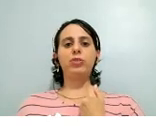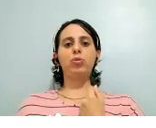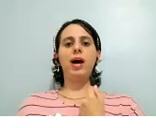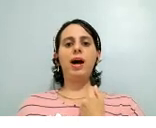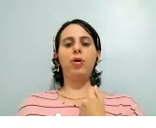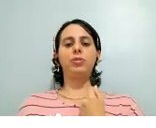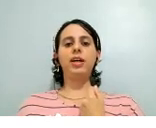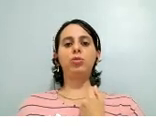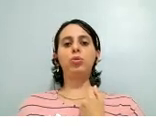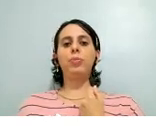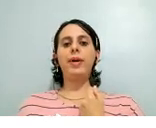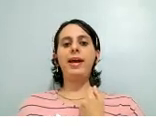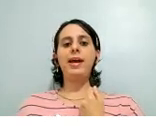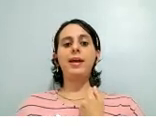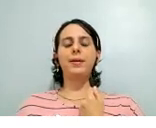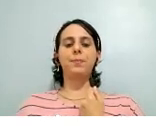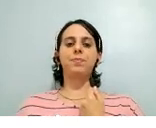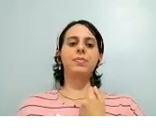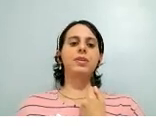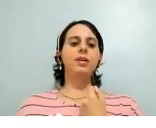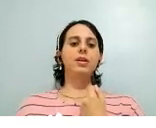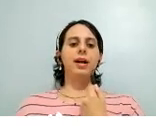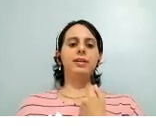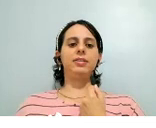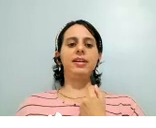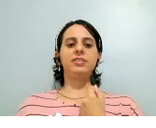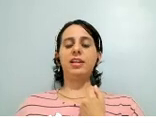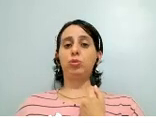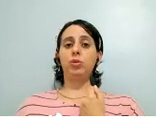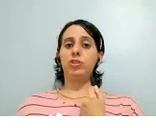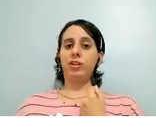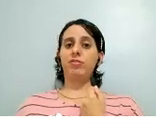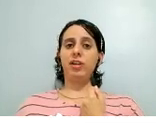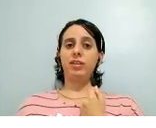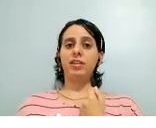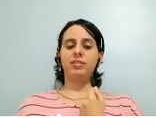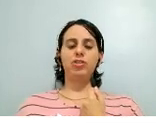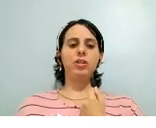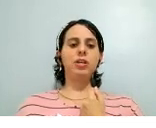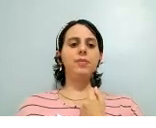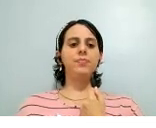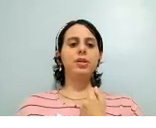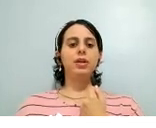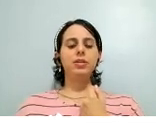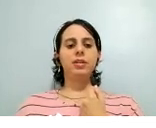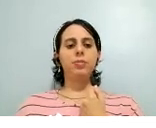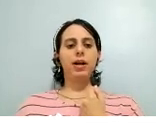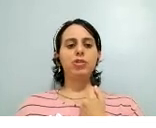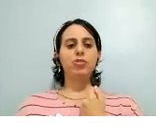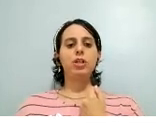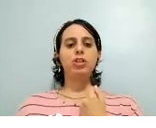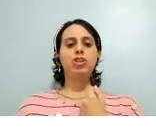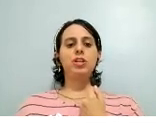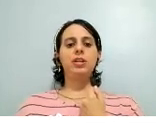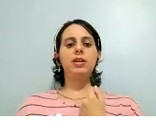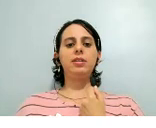sair, pessoal. Tá tudo bem. Aqui tem a assinatura de quem fez essa tirinha. E aqui